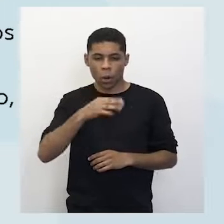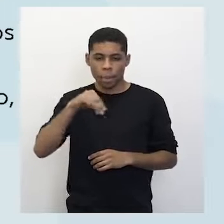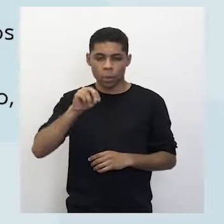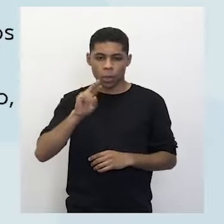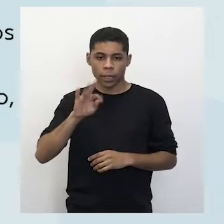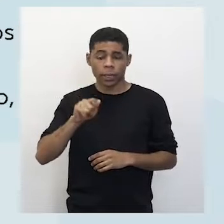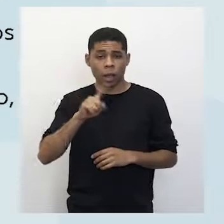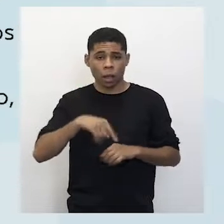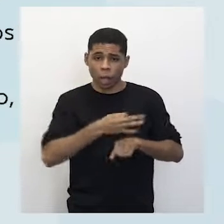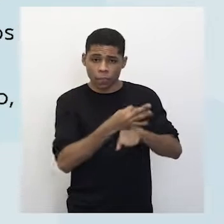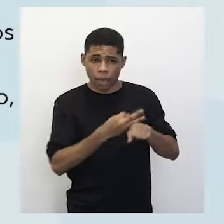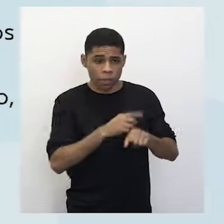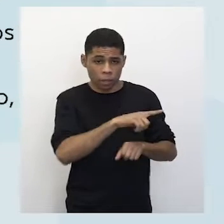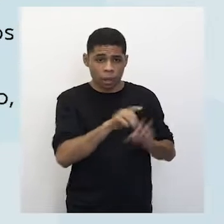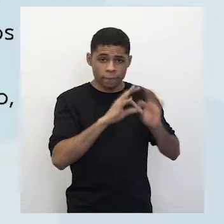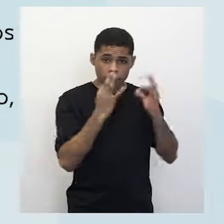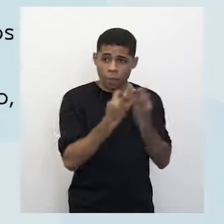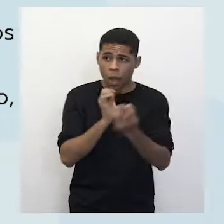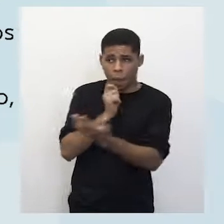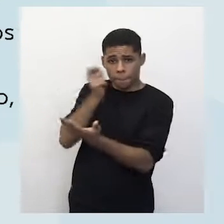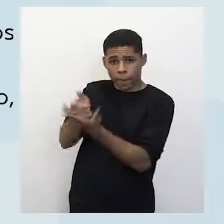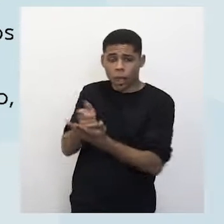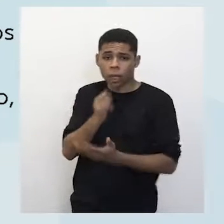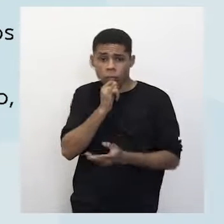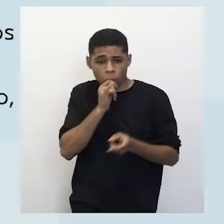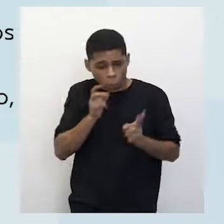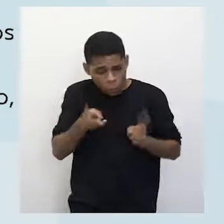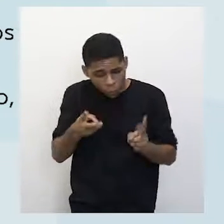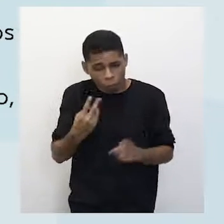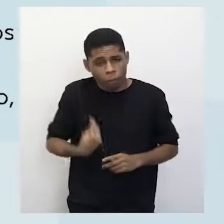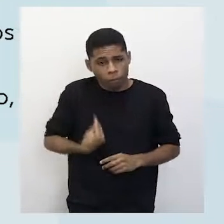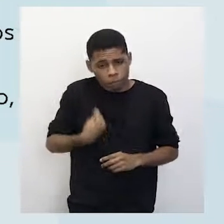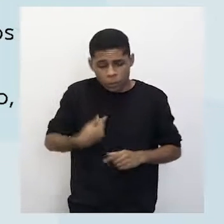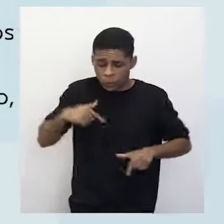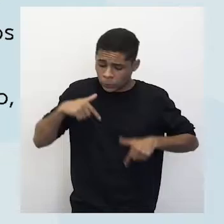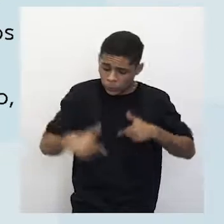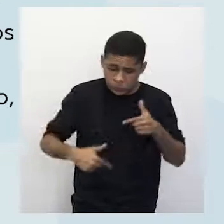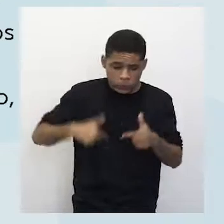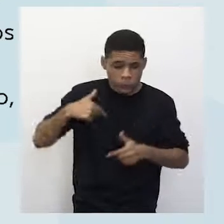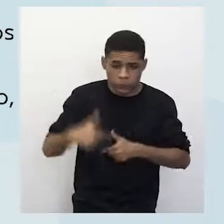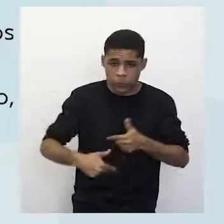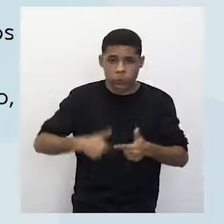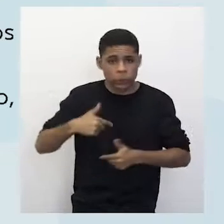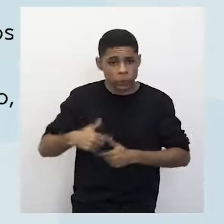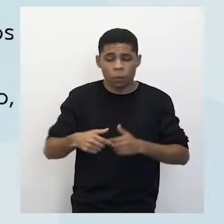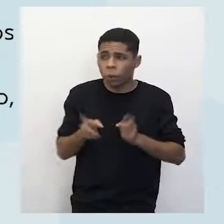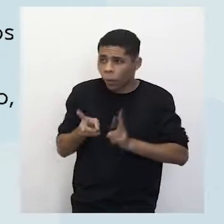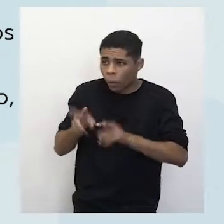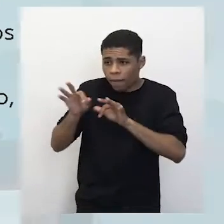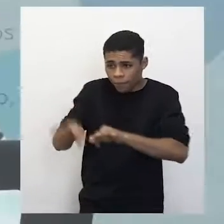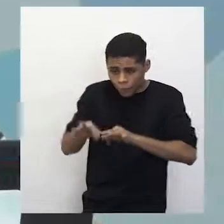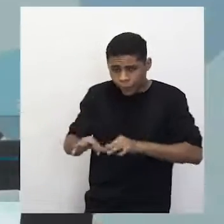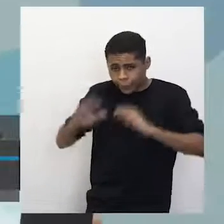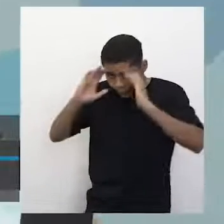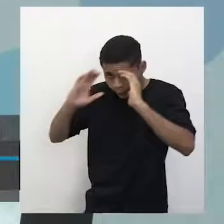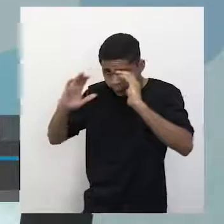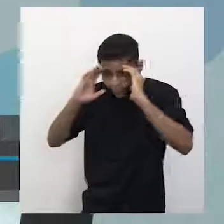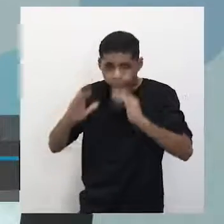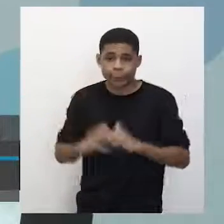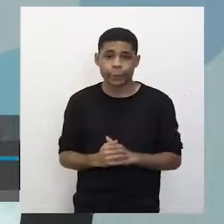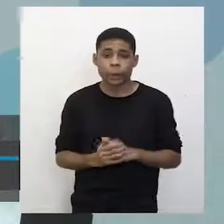paga pela família do servo falecido para continuar a viver e trabalhar no feudo. Então, se o